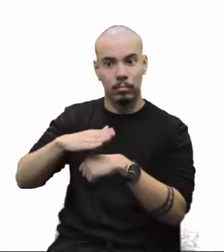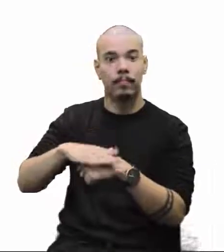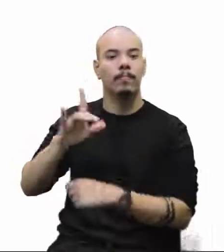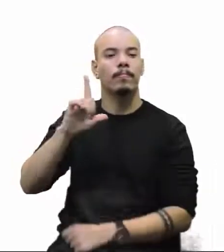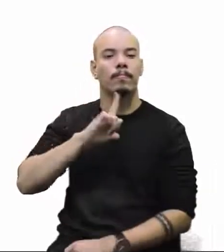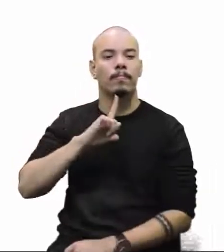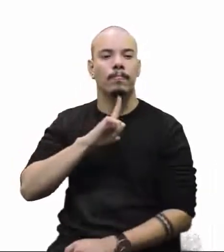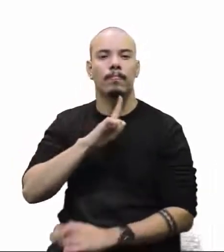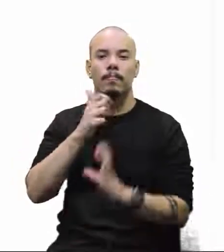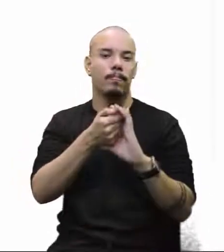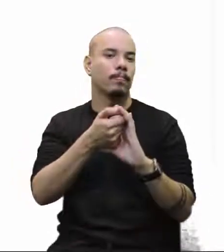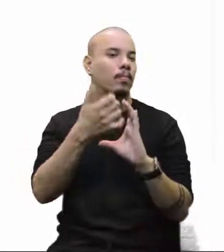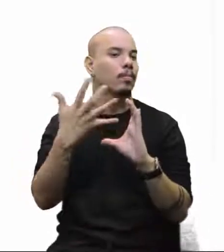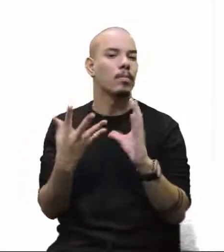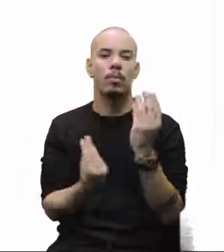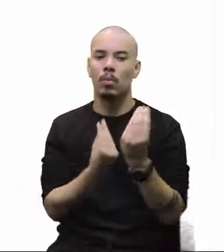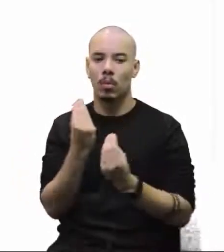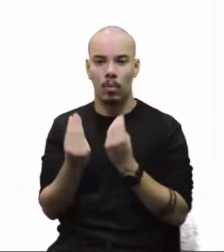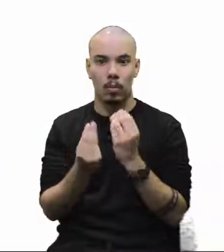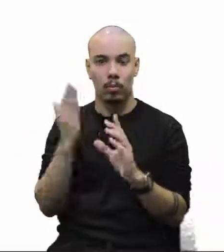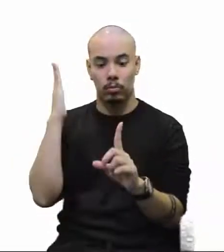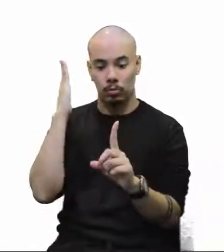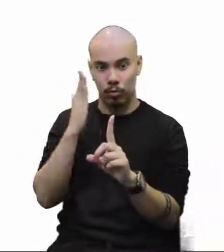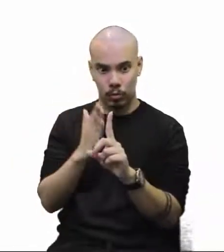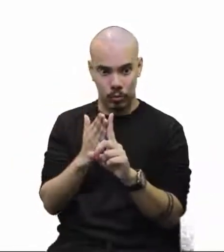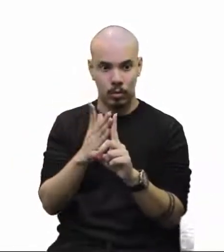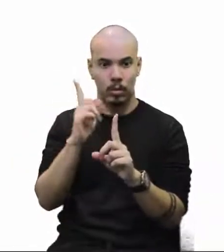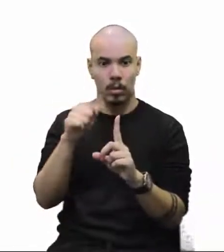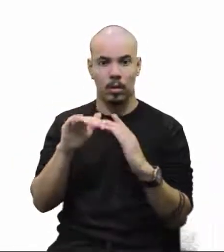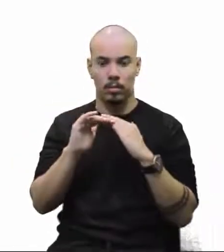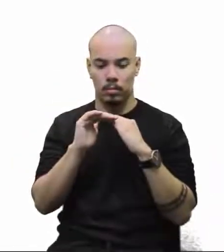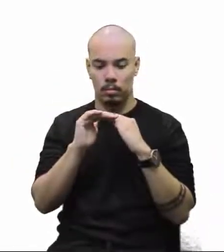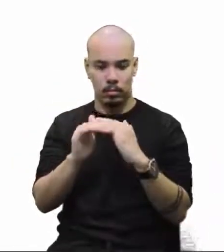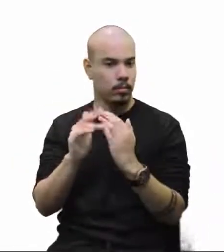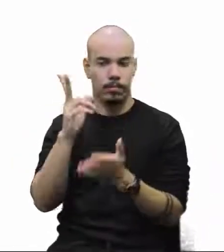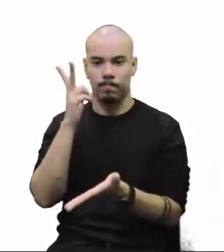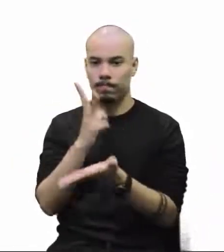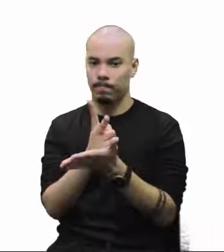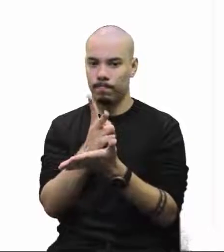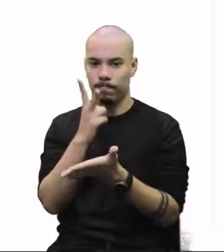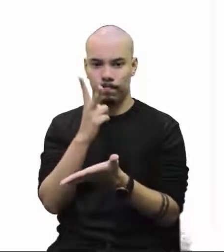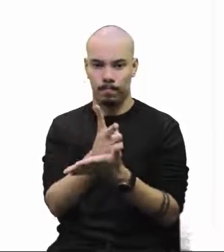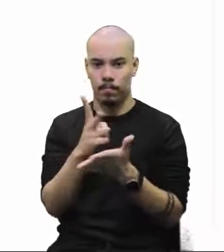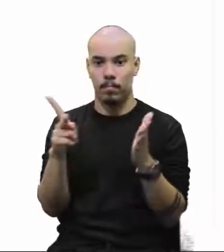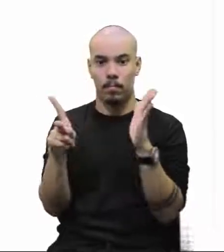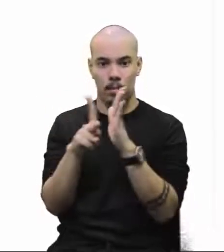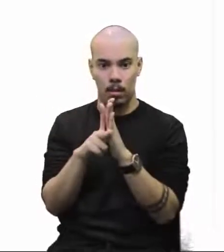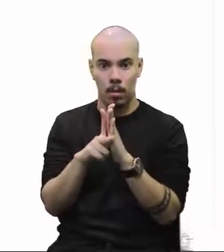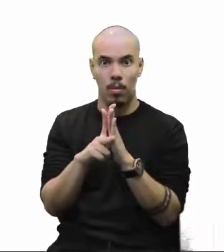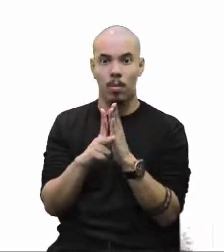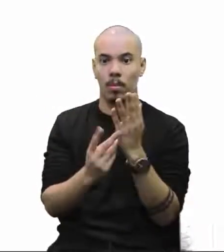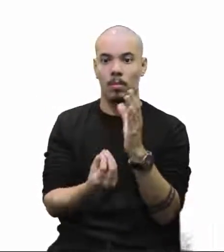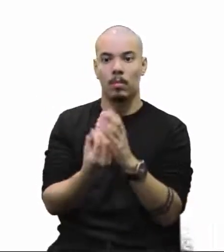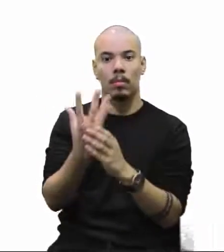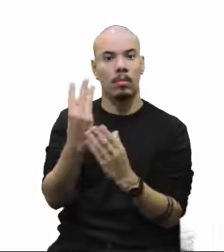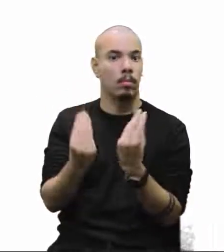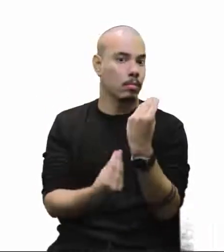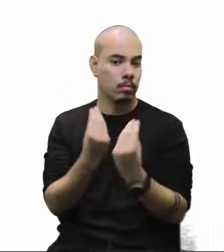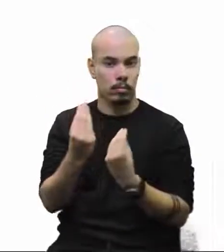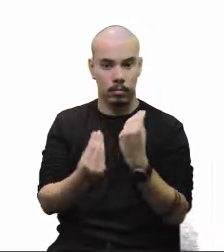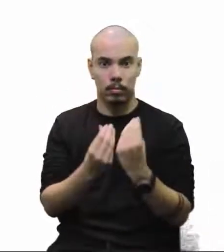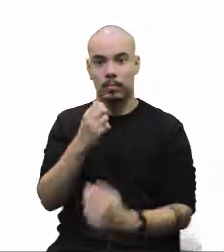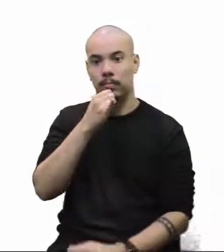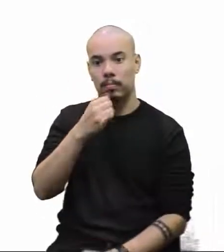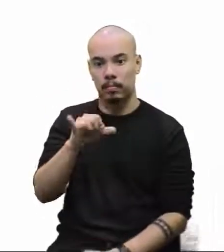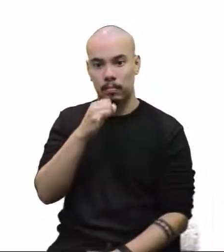as seguintes características. Direção perpendicular, como sempre, né, ao plano formado por quem? Pela